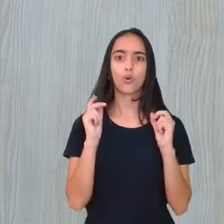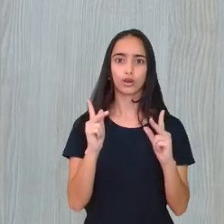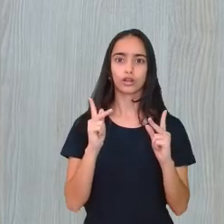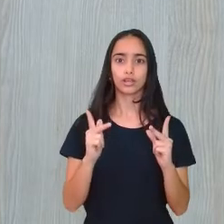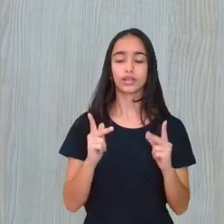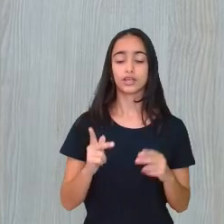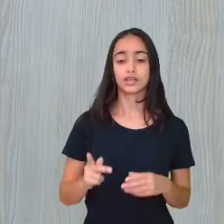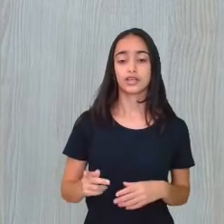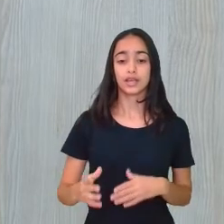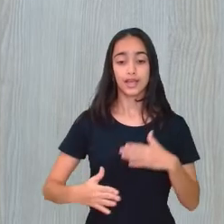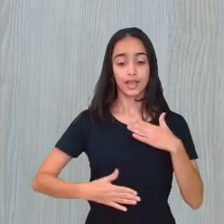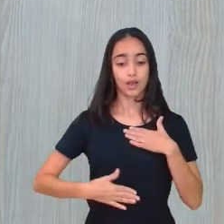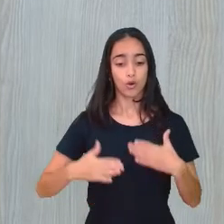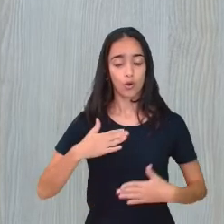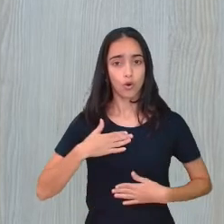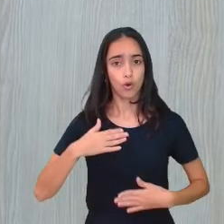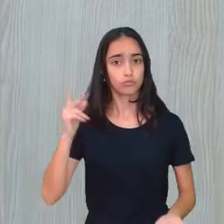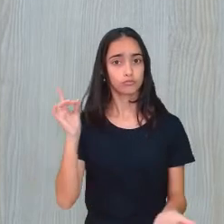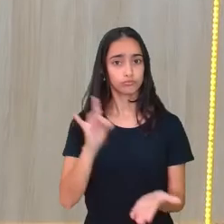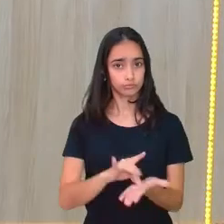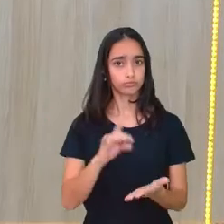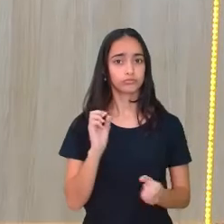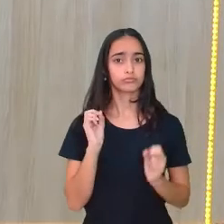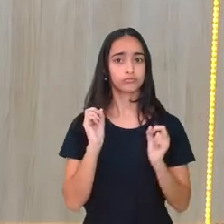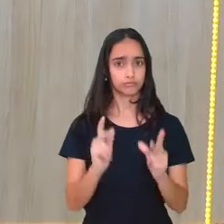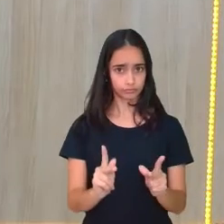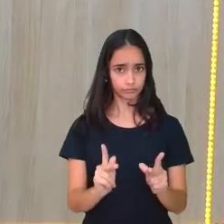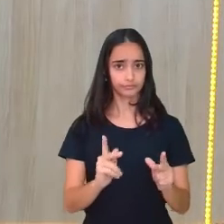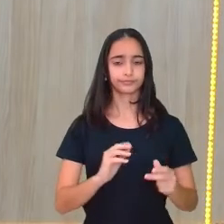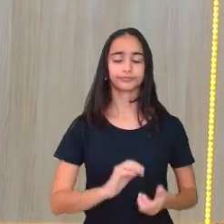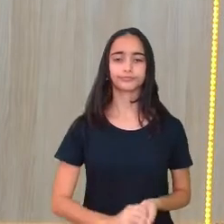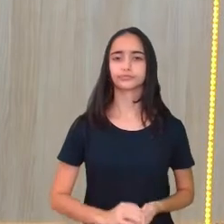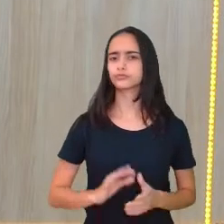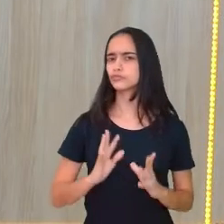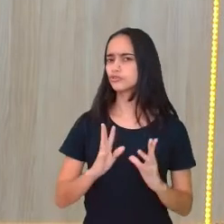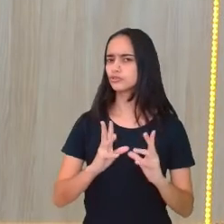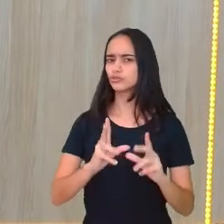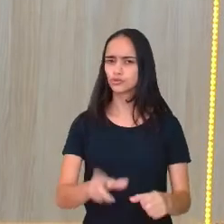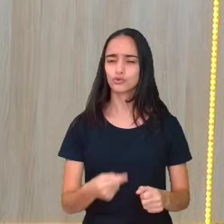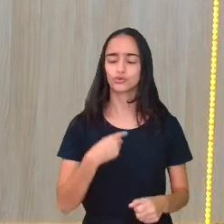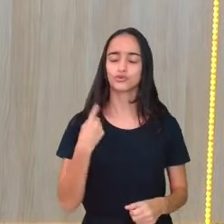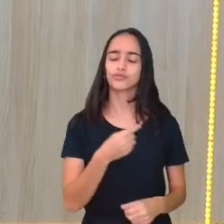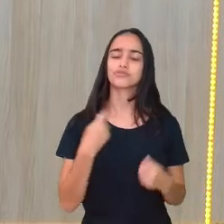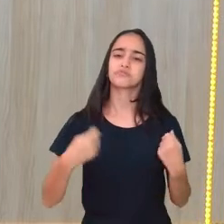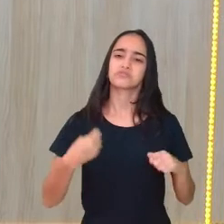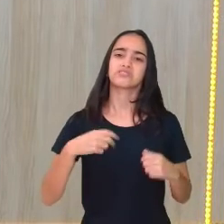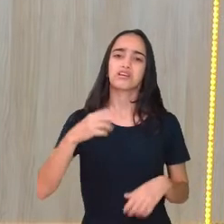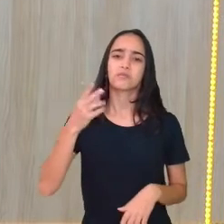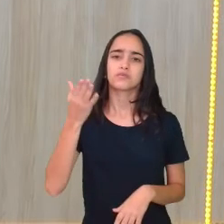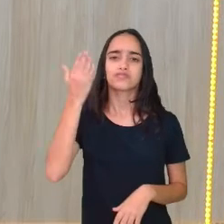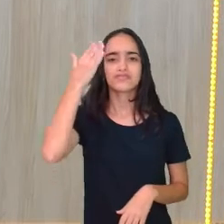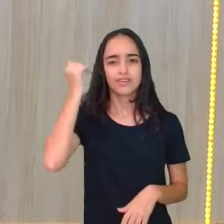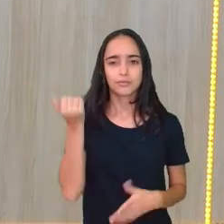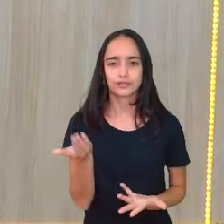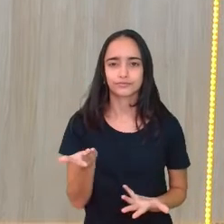corpo mesmo, assim. Exatamente. E aí, tudo isso é levado em consideração. Então, de acordo com o sexo, né, do seu